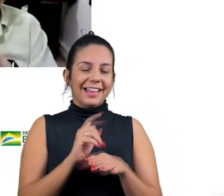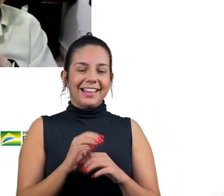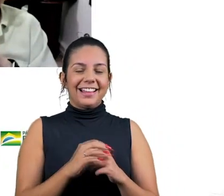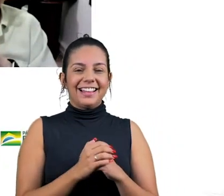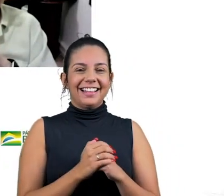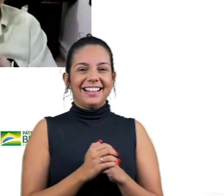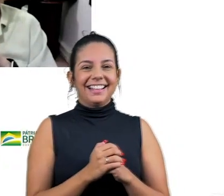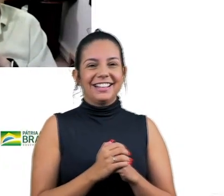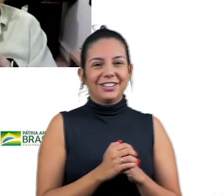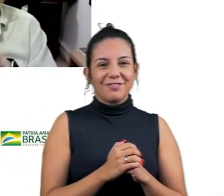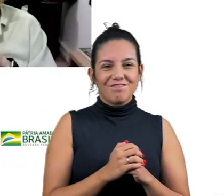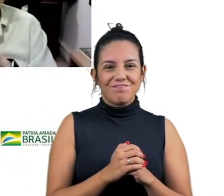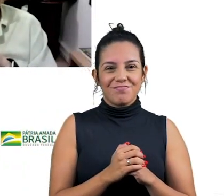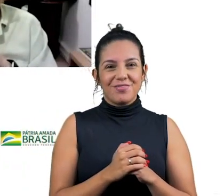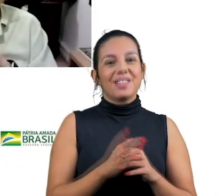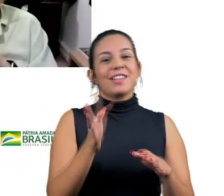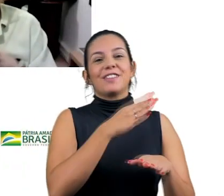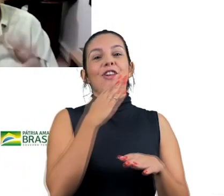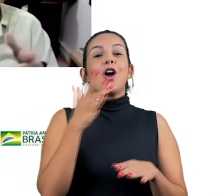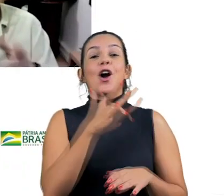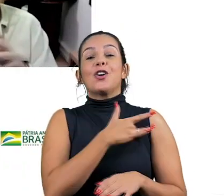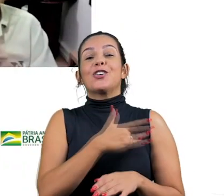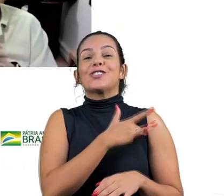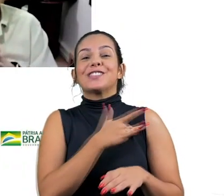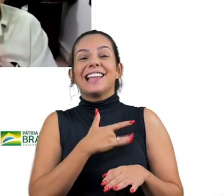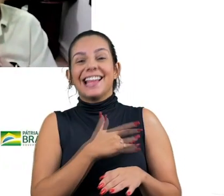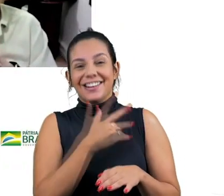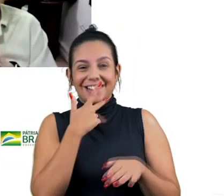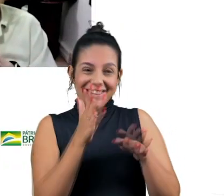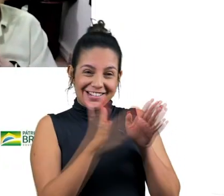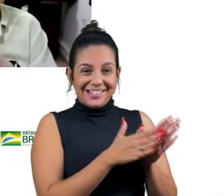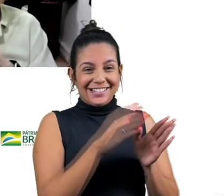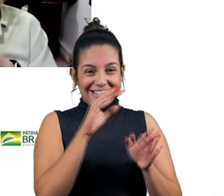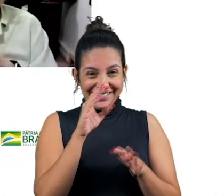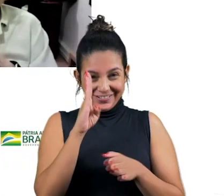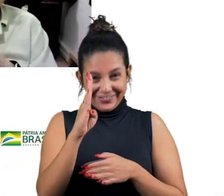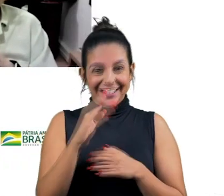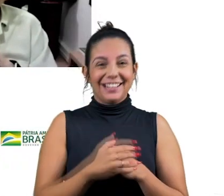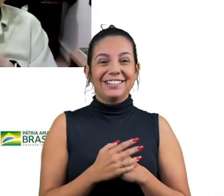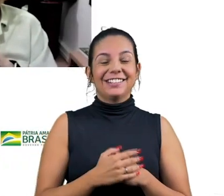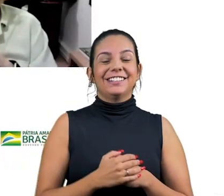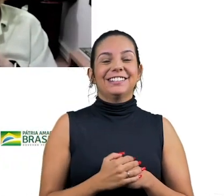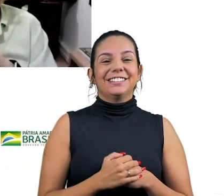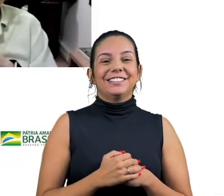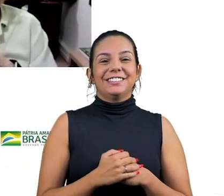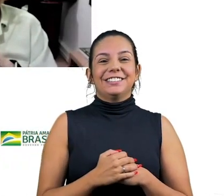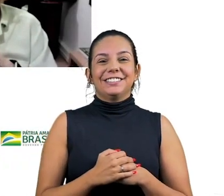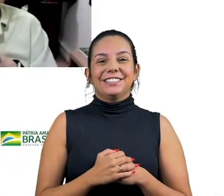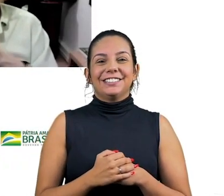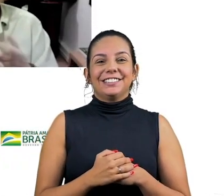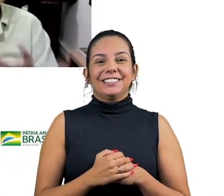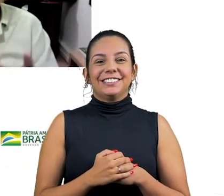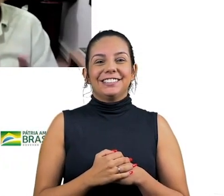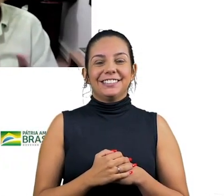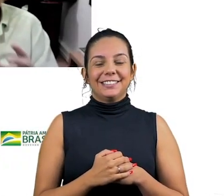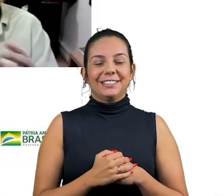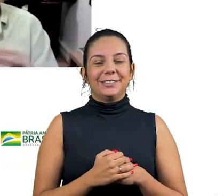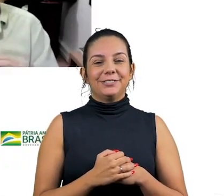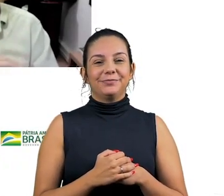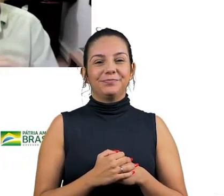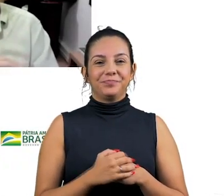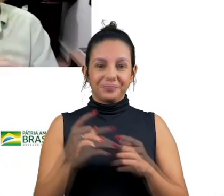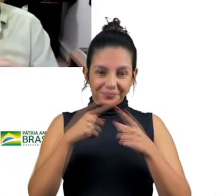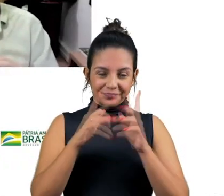está lá na Série B, então... Lá, aí que ficou mais lenta aí, né? Ficou em câmara lenta.